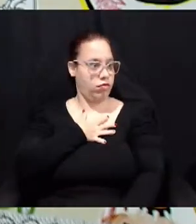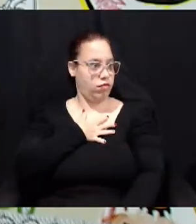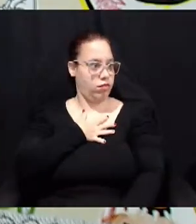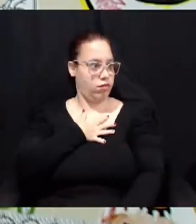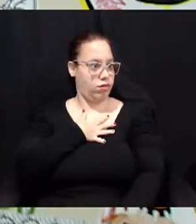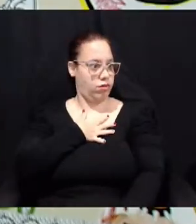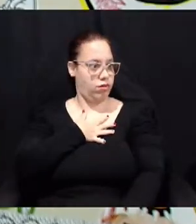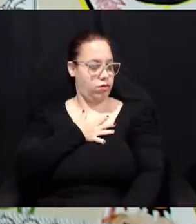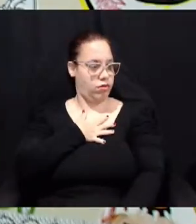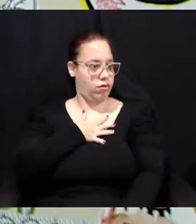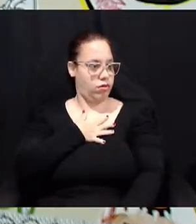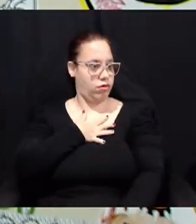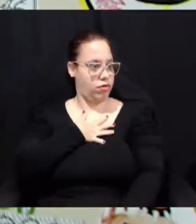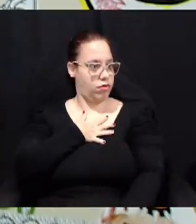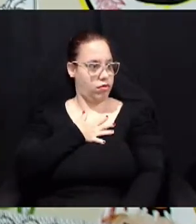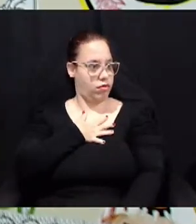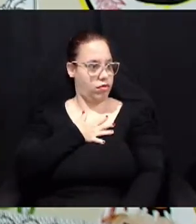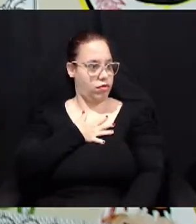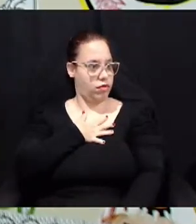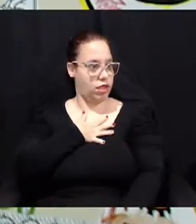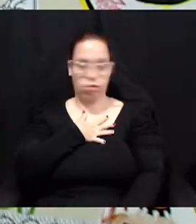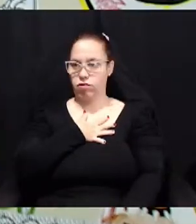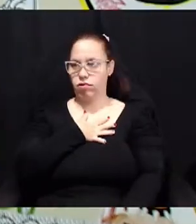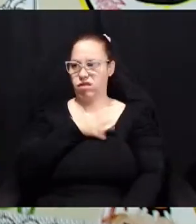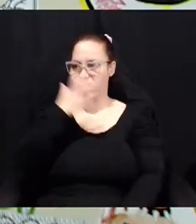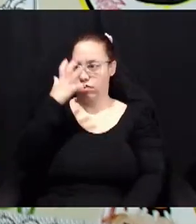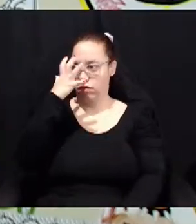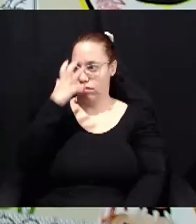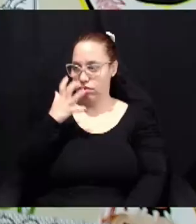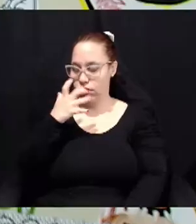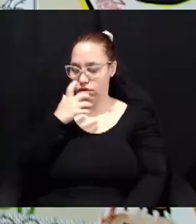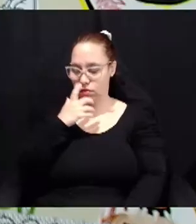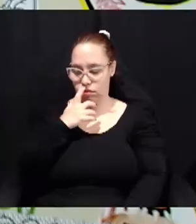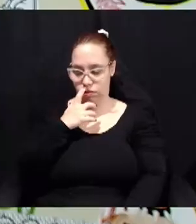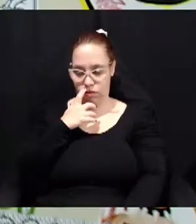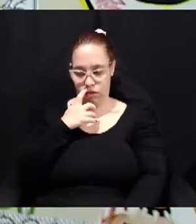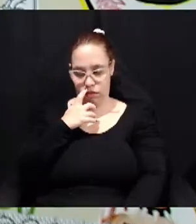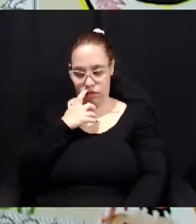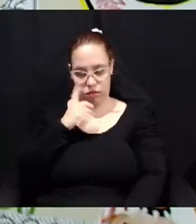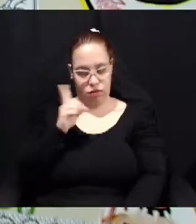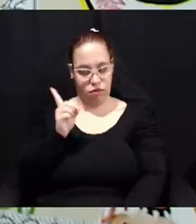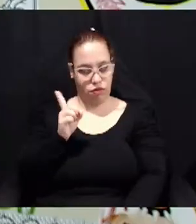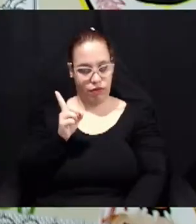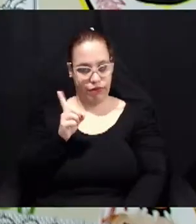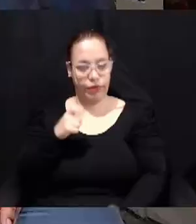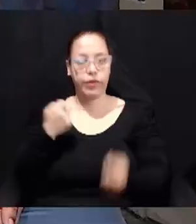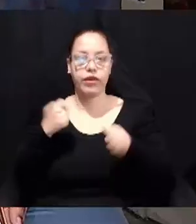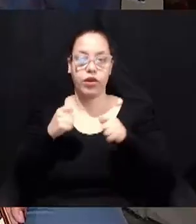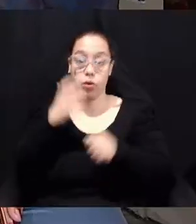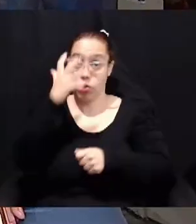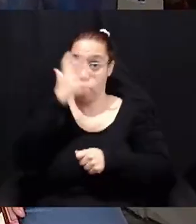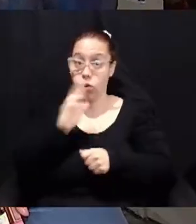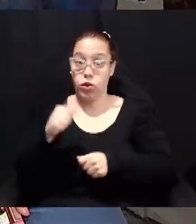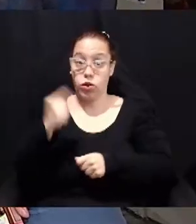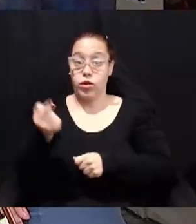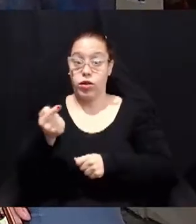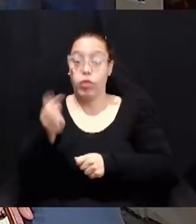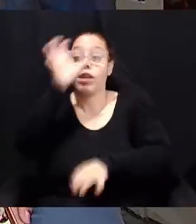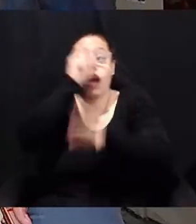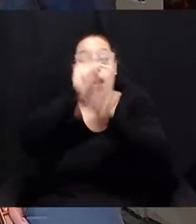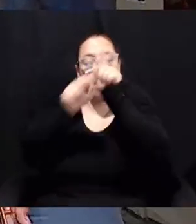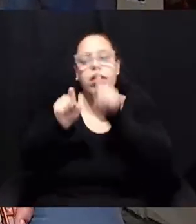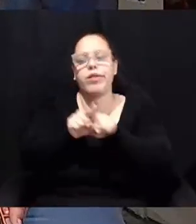você ficar meio bravo, mas o nosso intuito é que você pode ficar bravo, mas depois você aprende também. No seu caso, foi